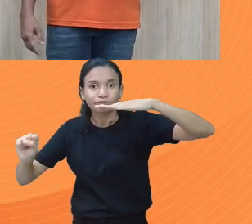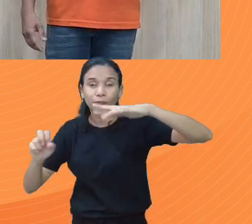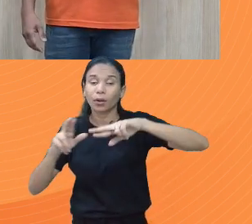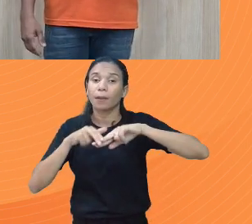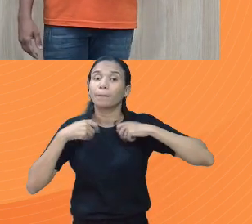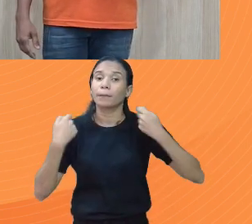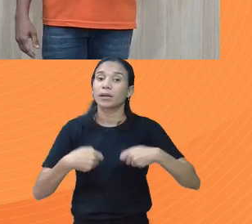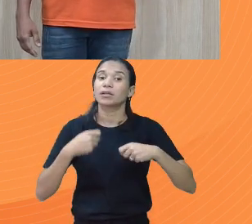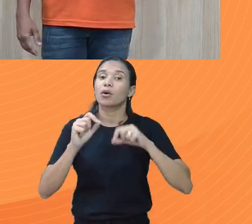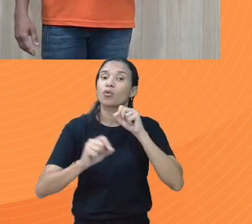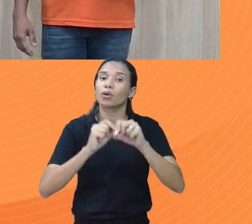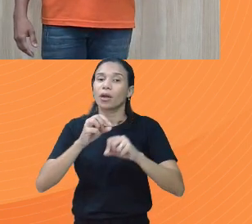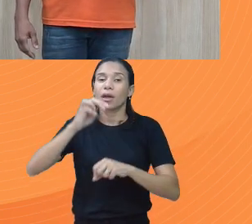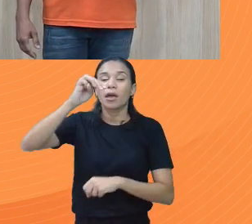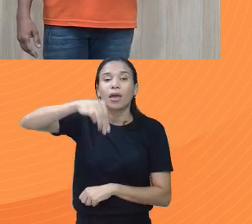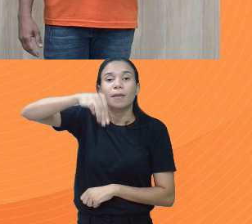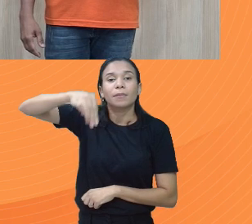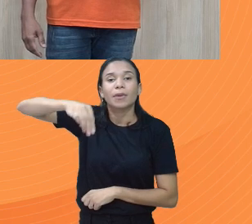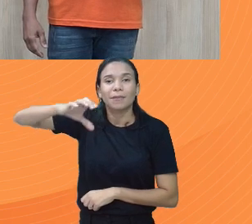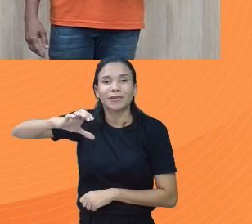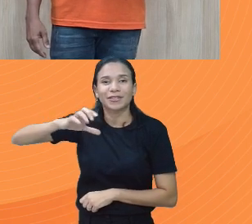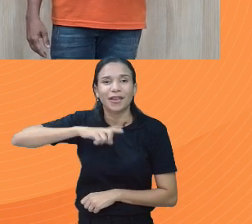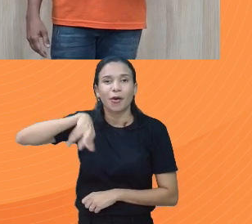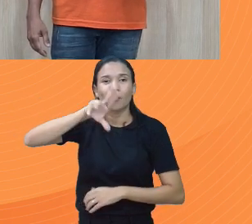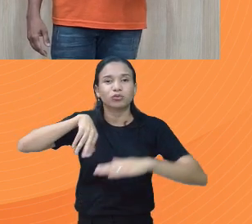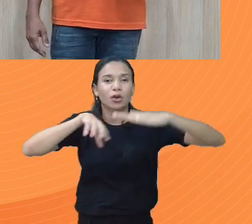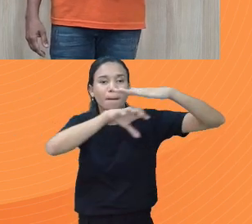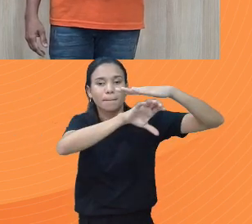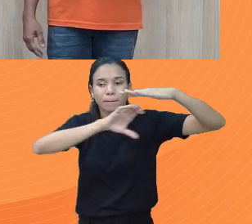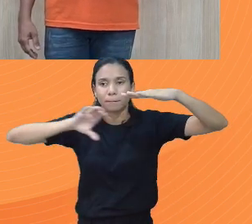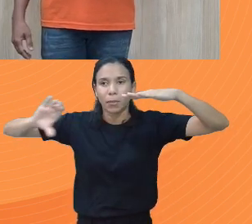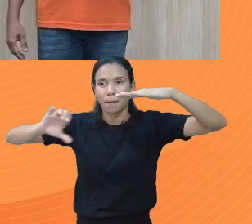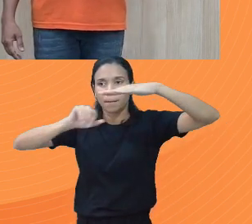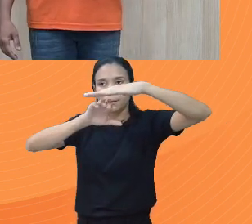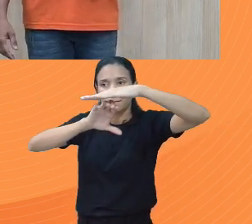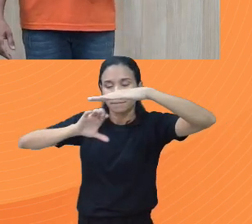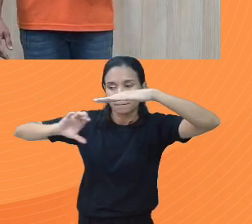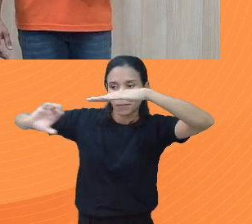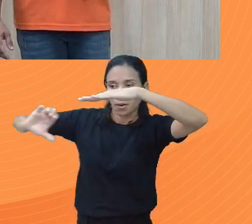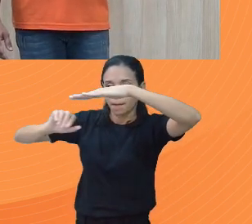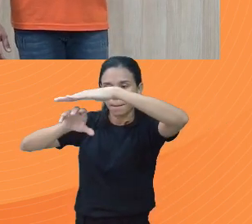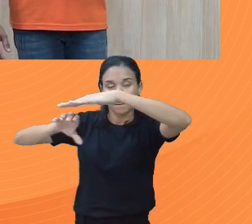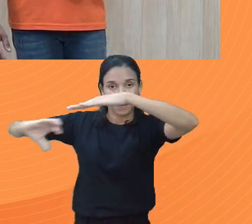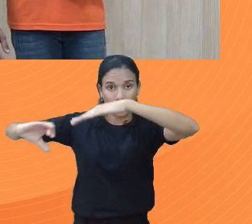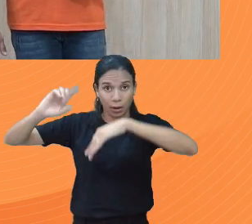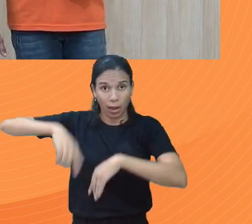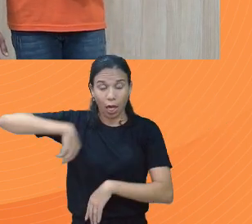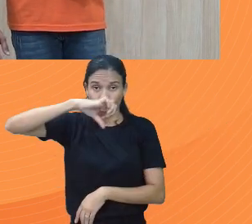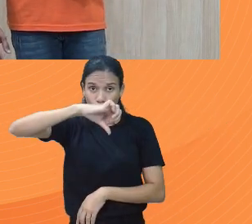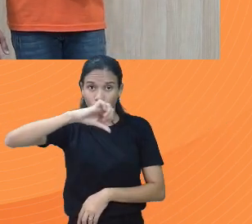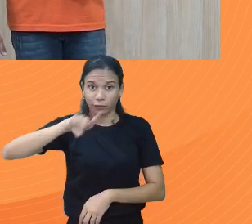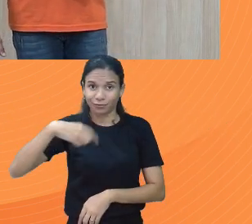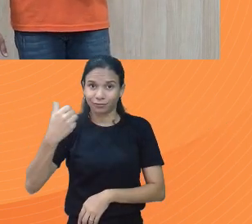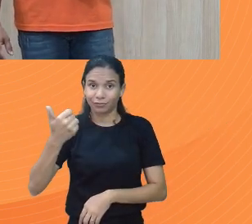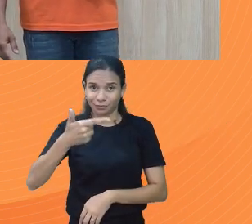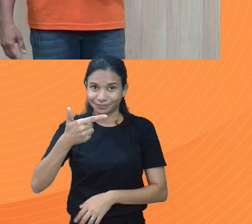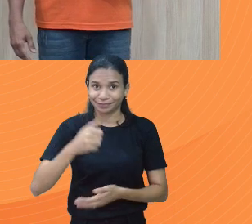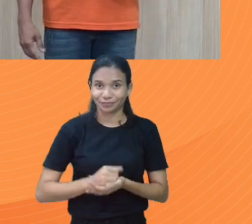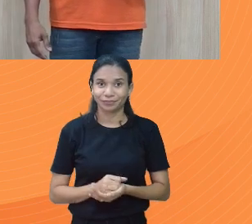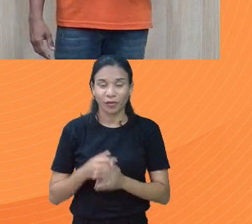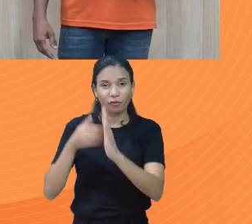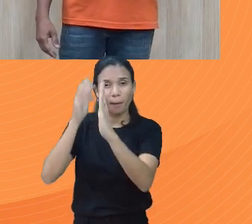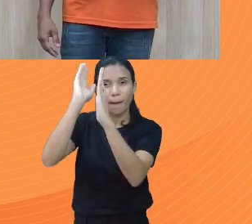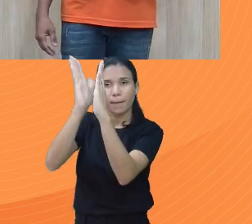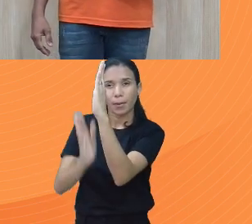o MMC entre os denominadores, que no caso aí é 9 e 12. Então, bora fatorar 9 e